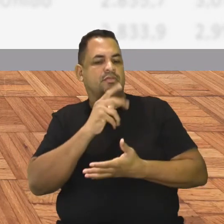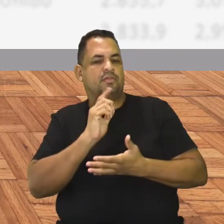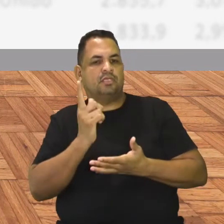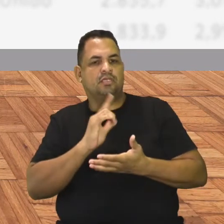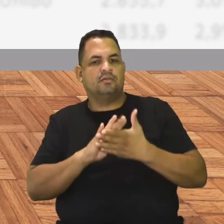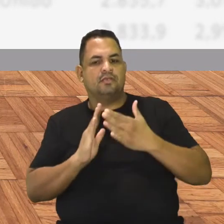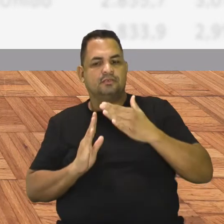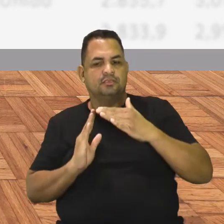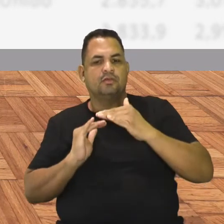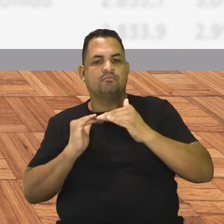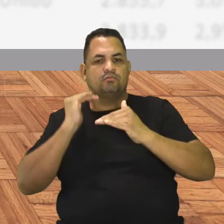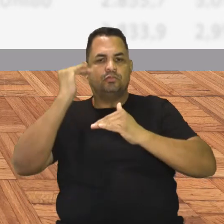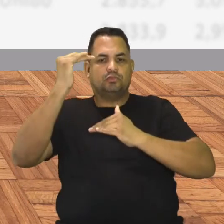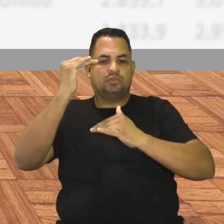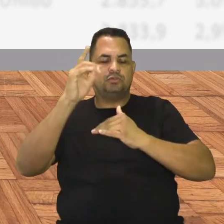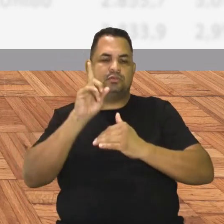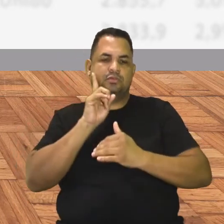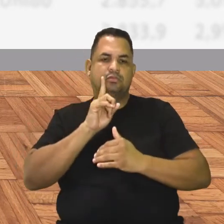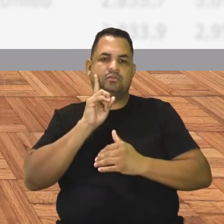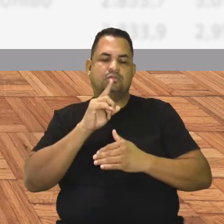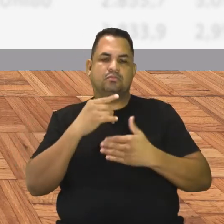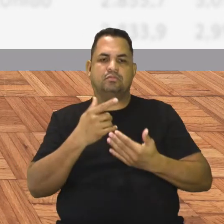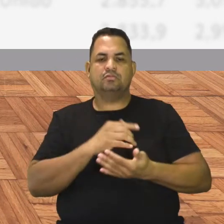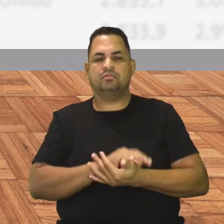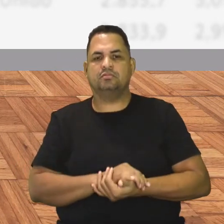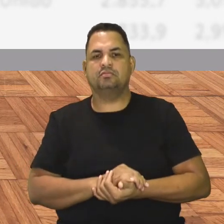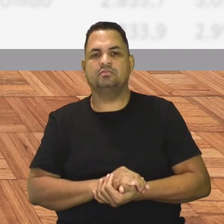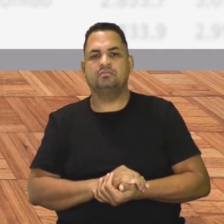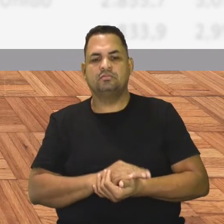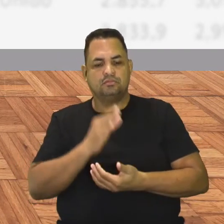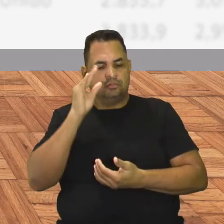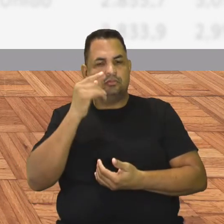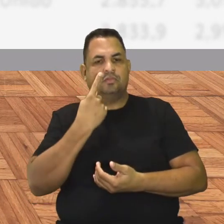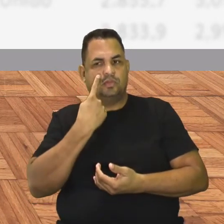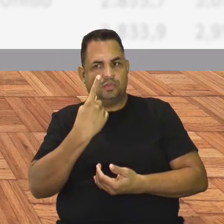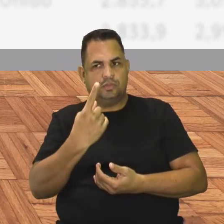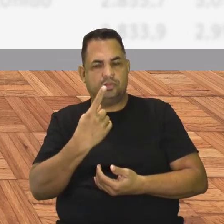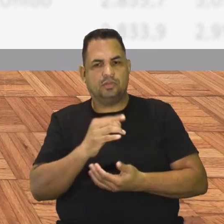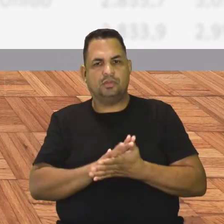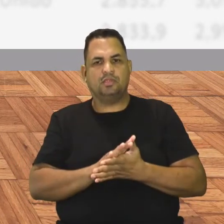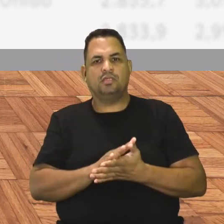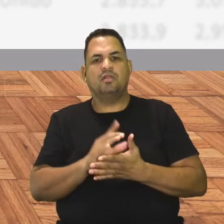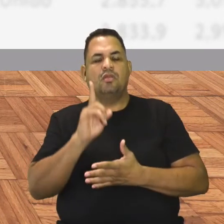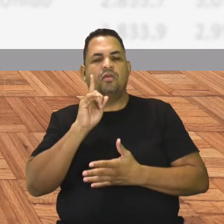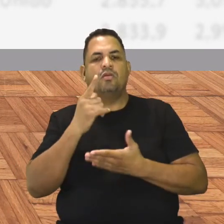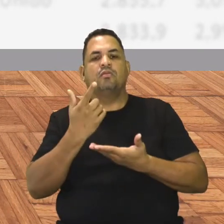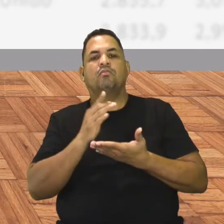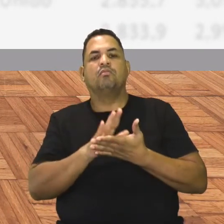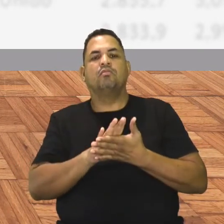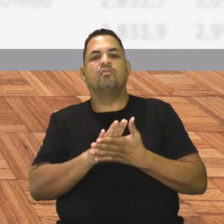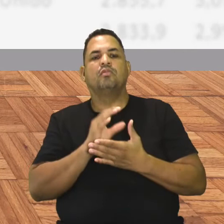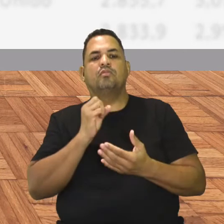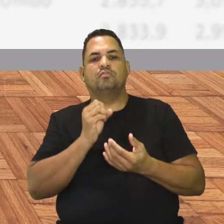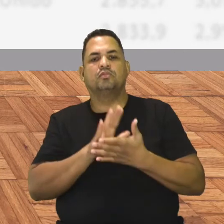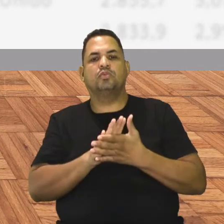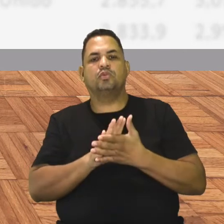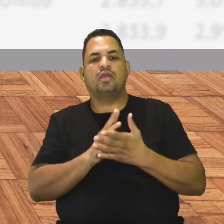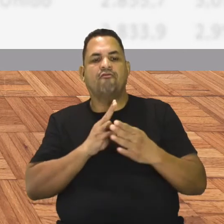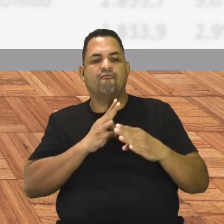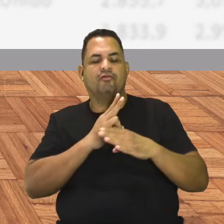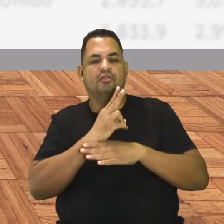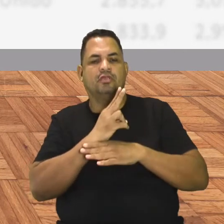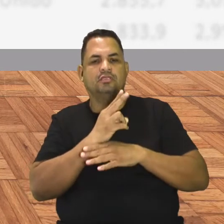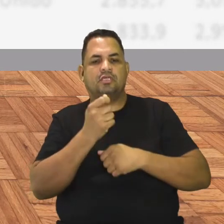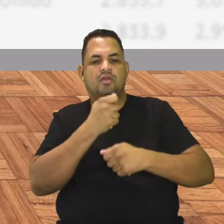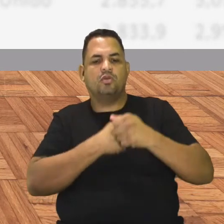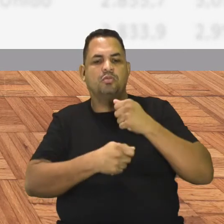China ela vai ultrapassar os Estados Unidos. O interessante é nós observarmos nos Estados Unidos que o que segura a economia dos Estados Unidos não